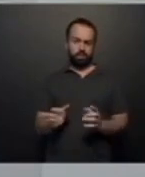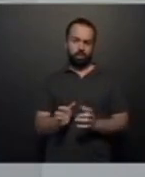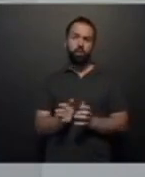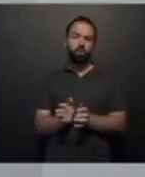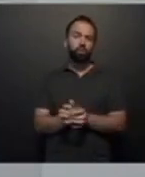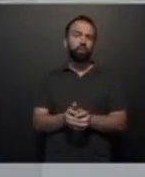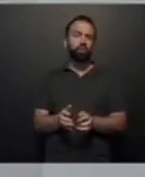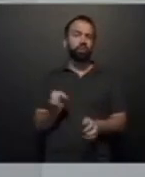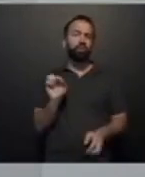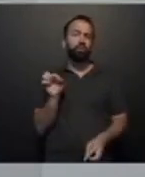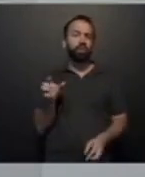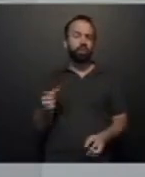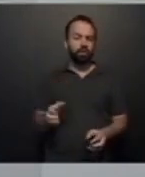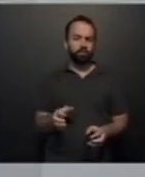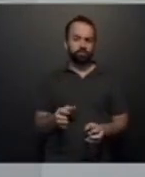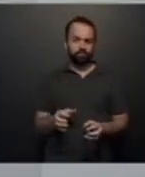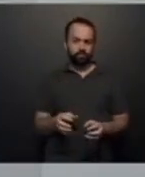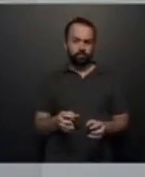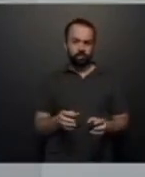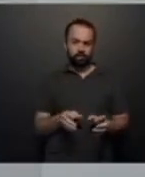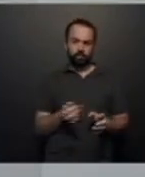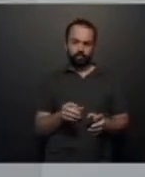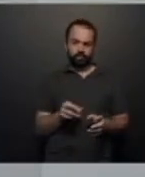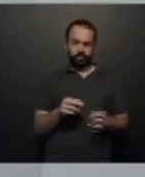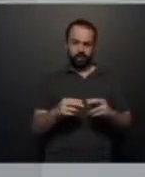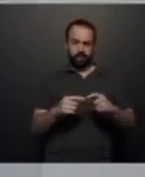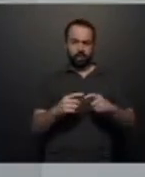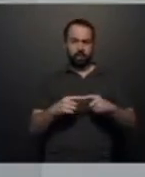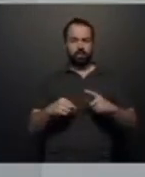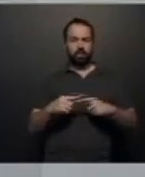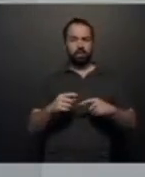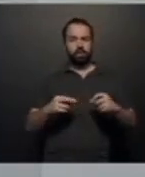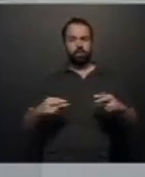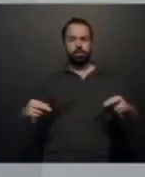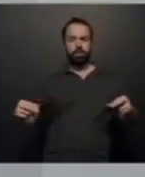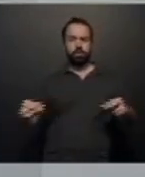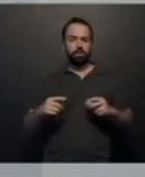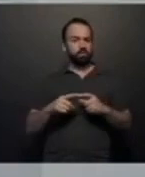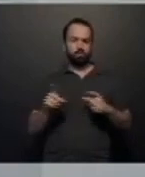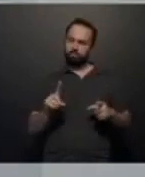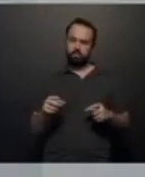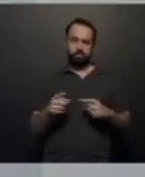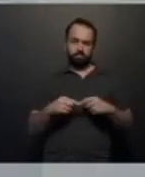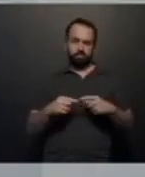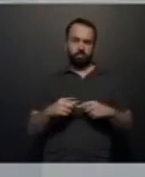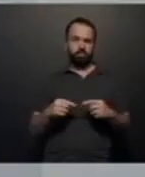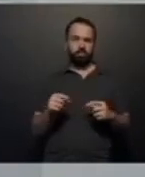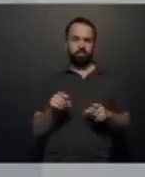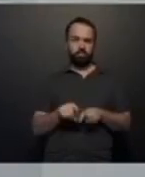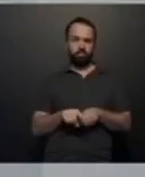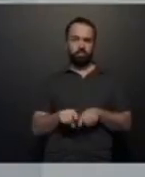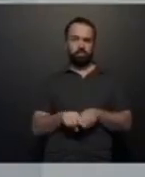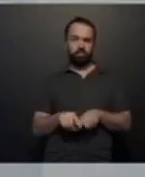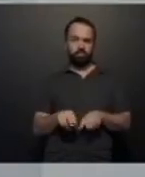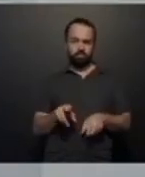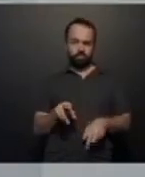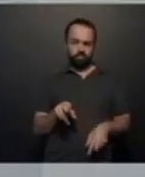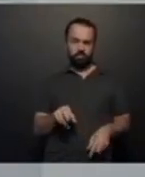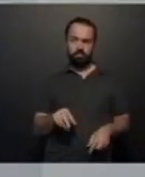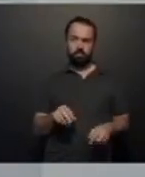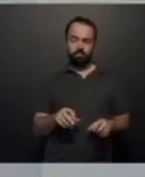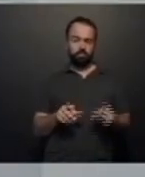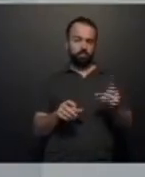seria uma coleção de objetos semelhantes, né? Tenho aqui para vocês alguns exemplos de conjuntos. Conjuntos